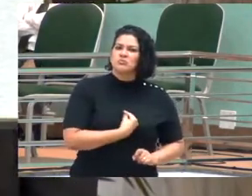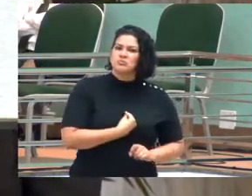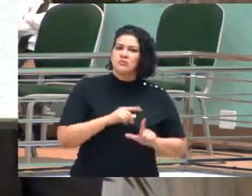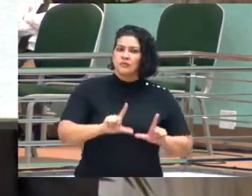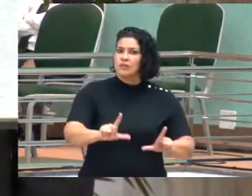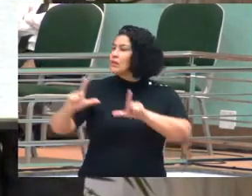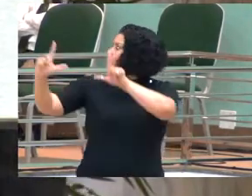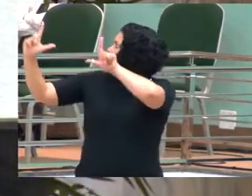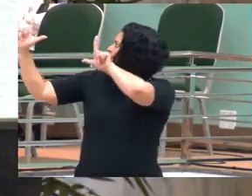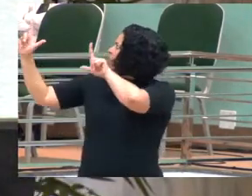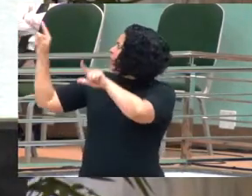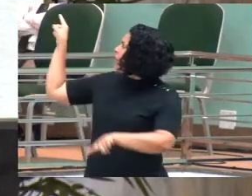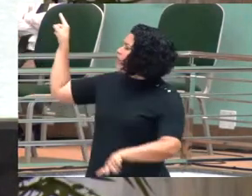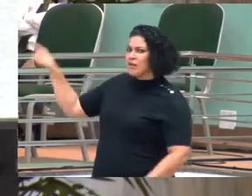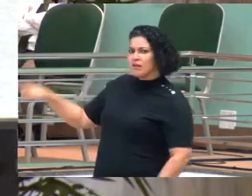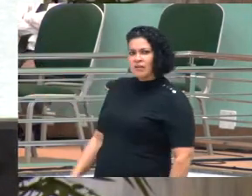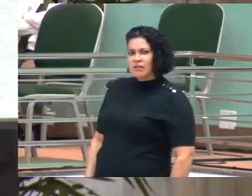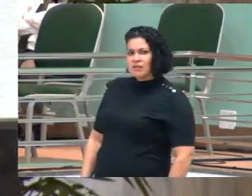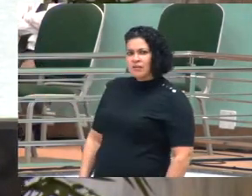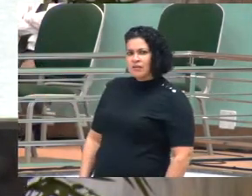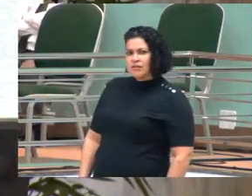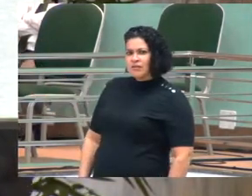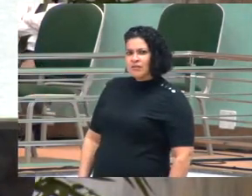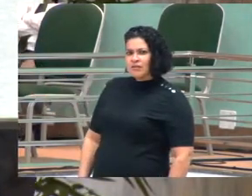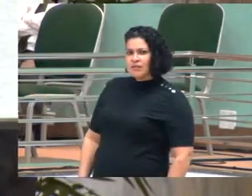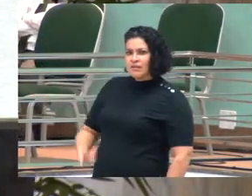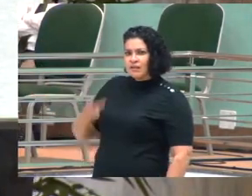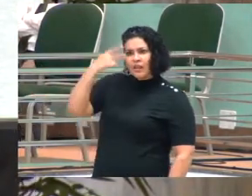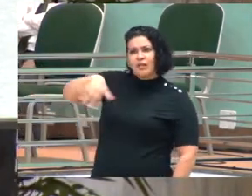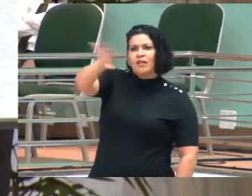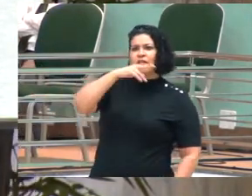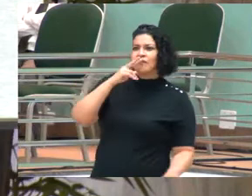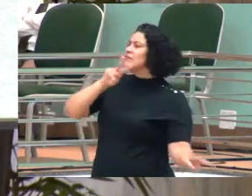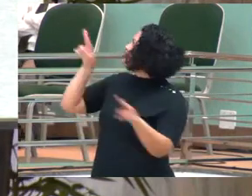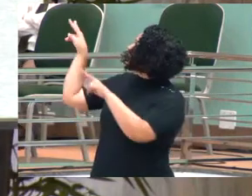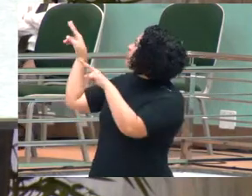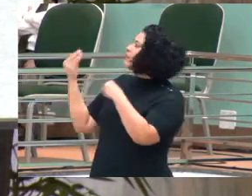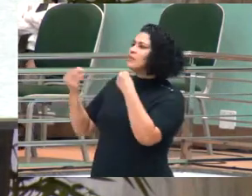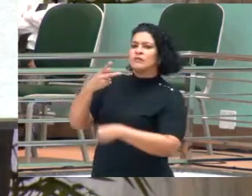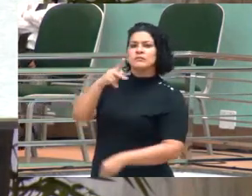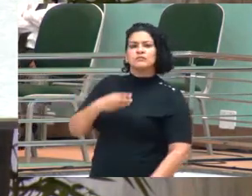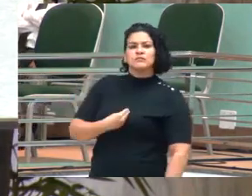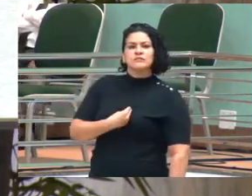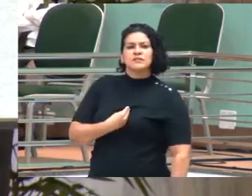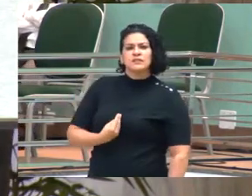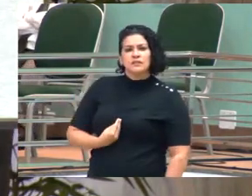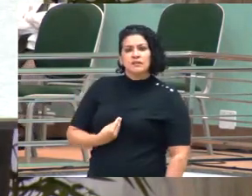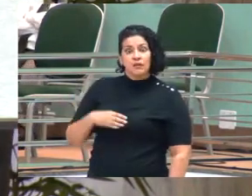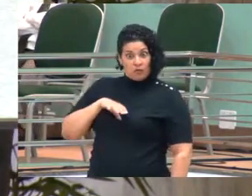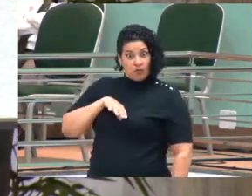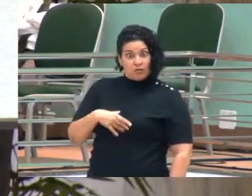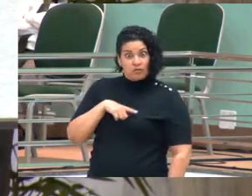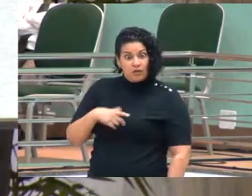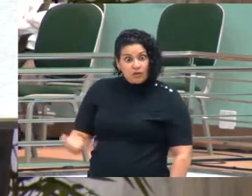pensamos durante a semana, sem se envergonhar? Qual é a mensagem de